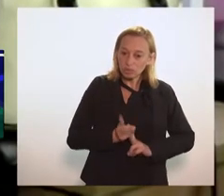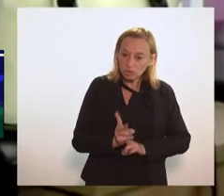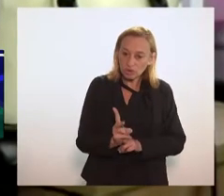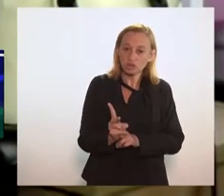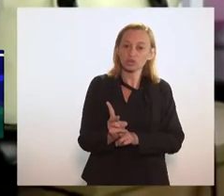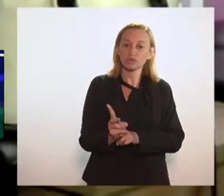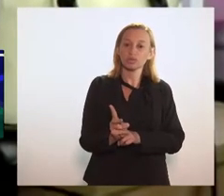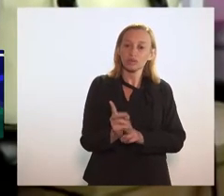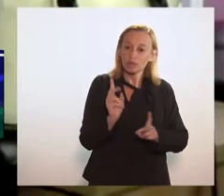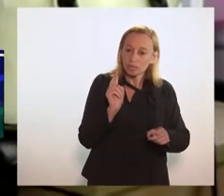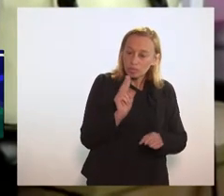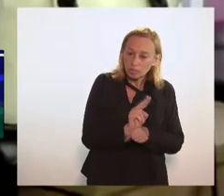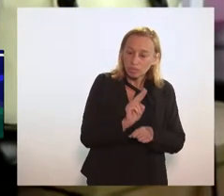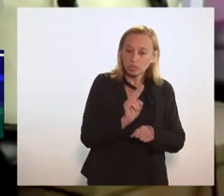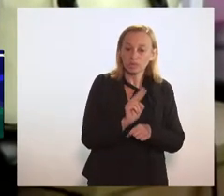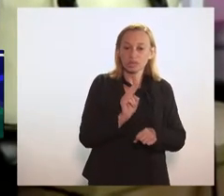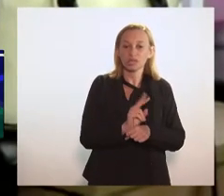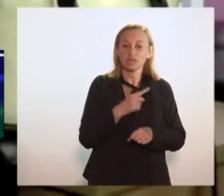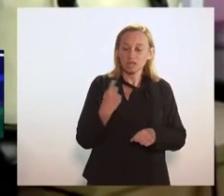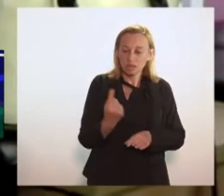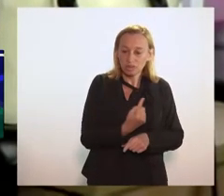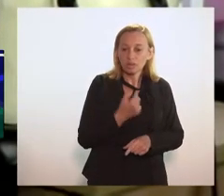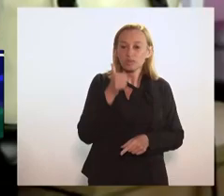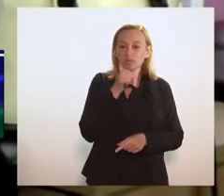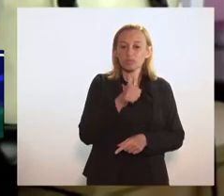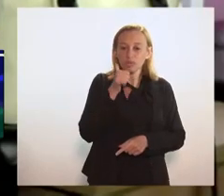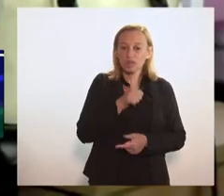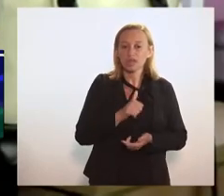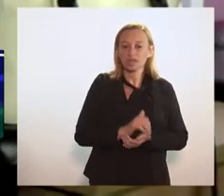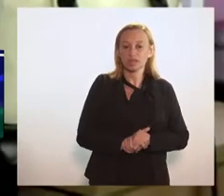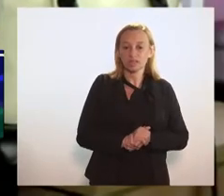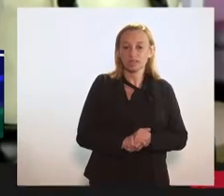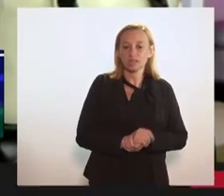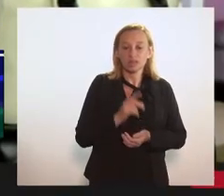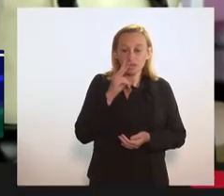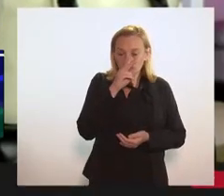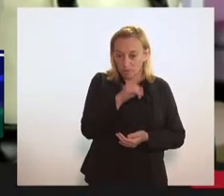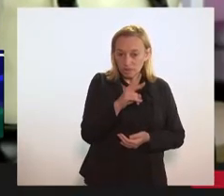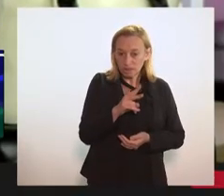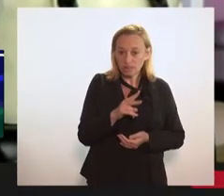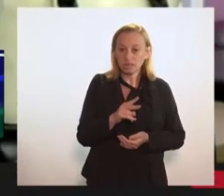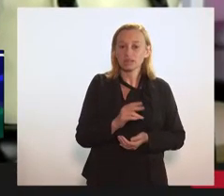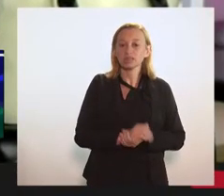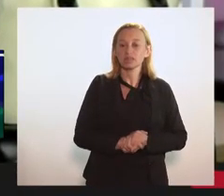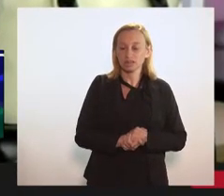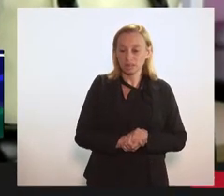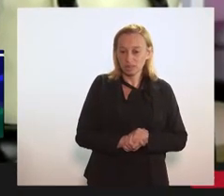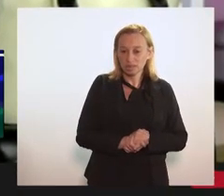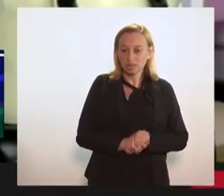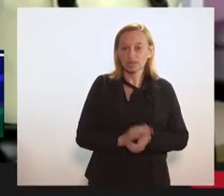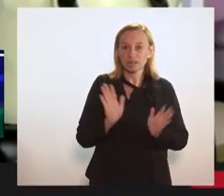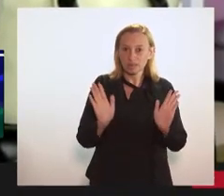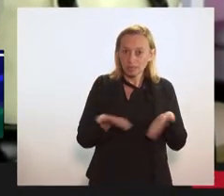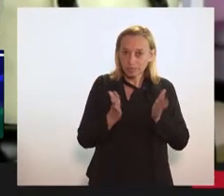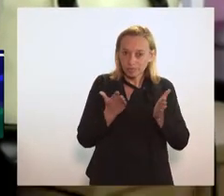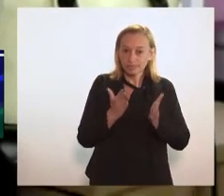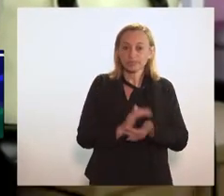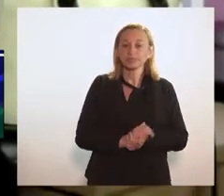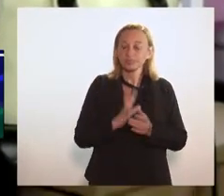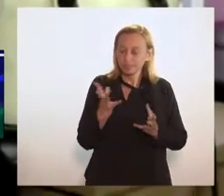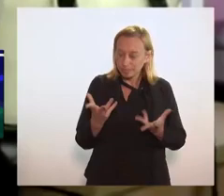Martinha, defendendo as nossas mulheres, fortalecendo as medidas protetivas, e essa iniciativa